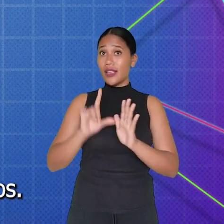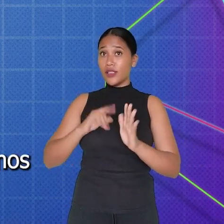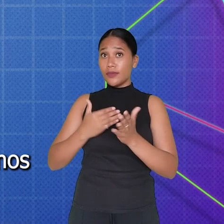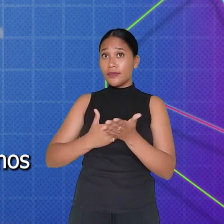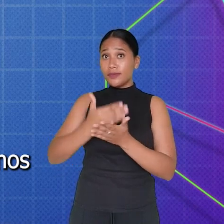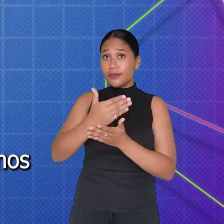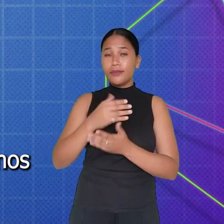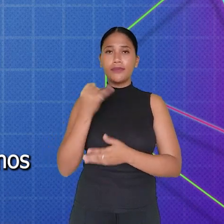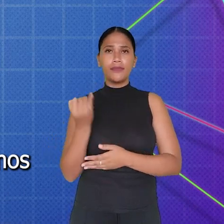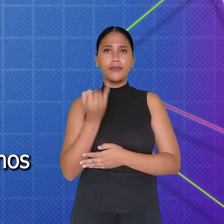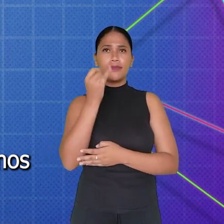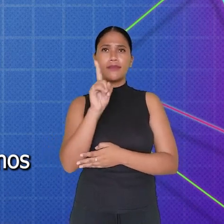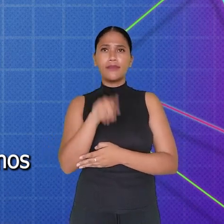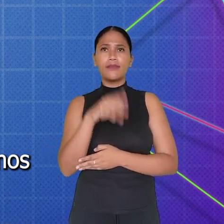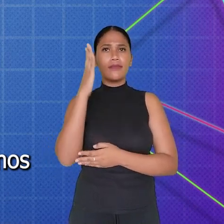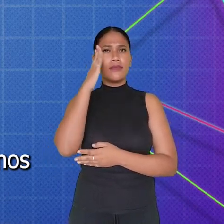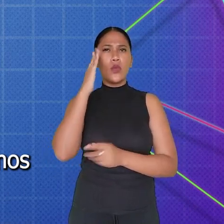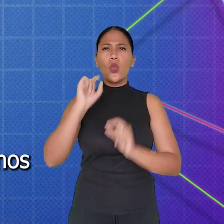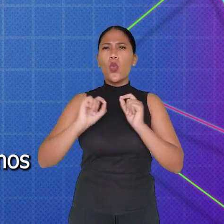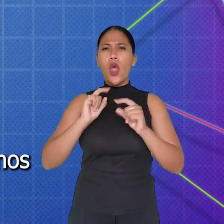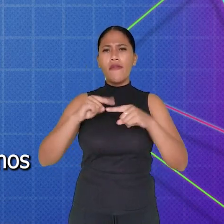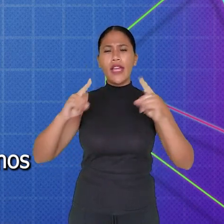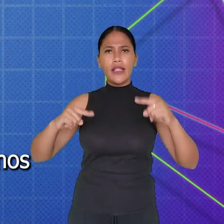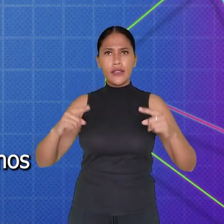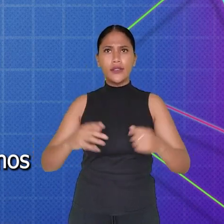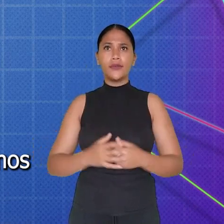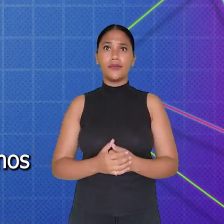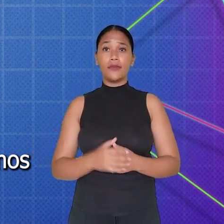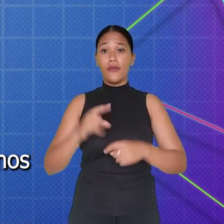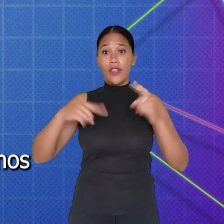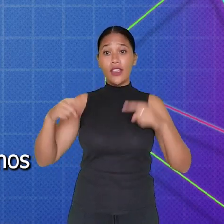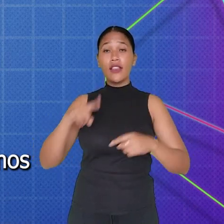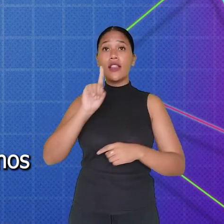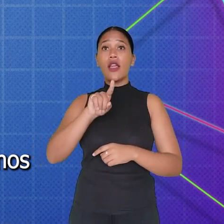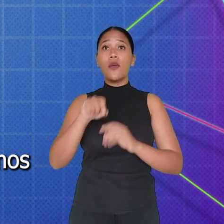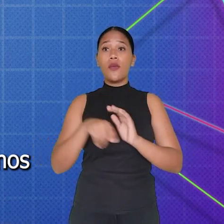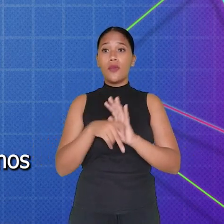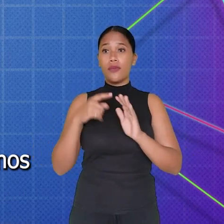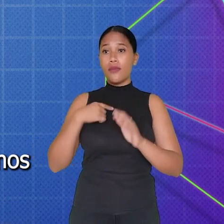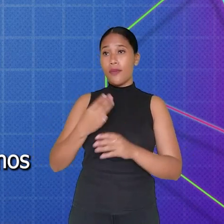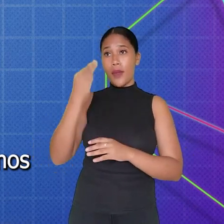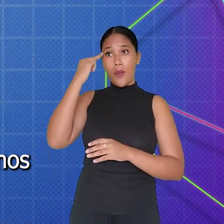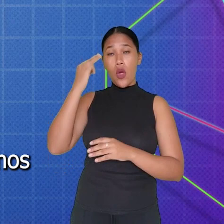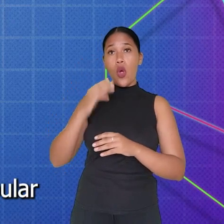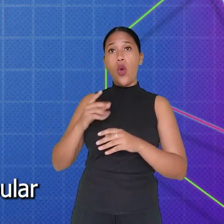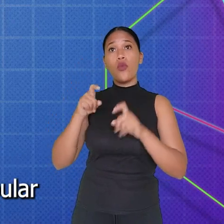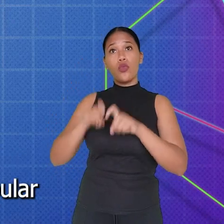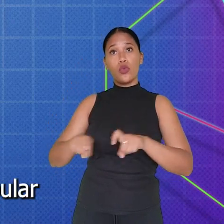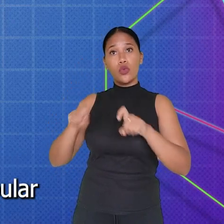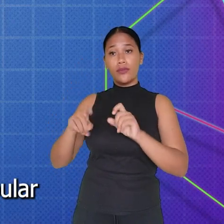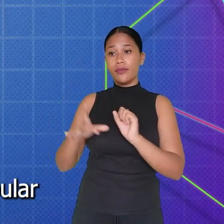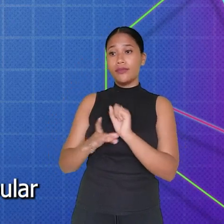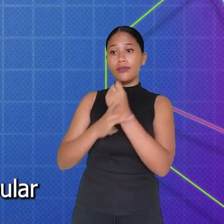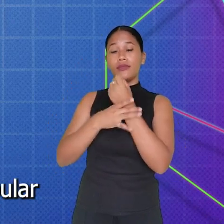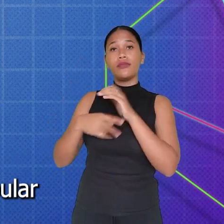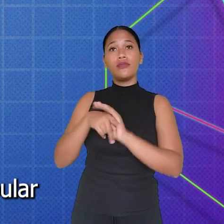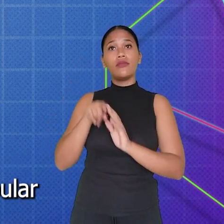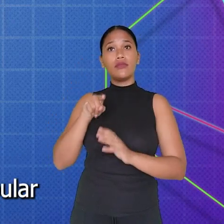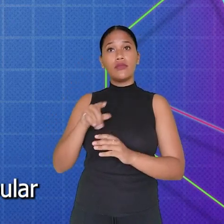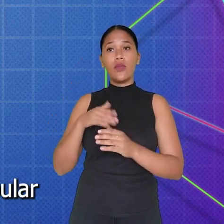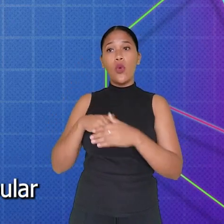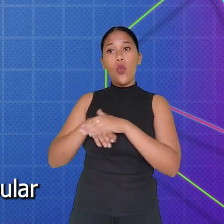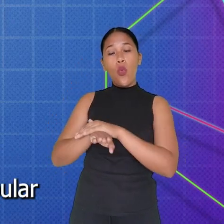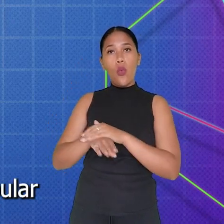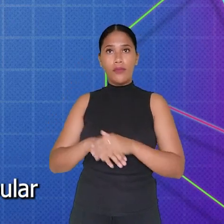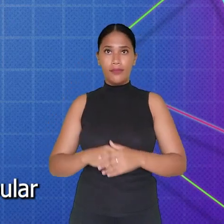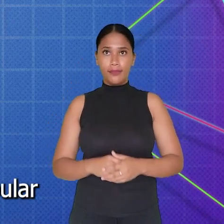dados. Esses dados podem ser números, textos, booleanos ou até mesmo objetos. A vantagem de usarmos variáveis é que